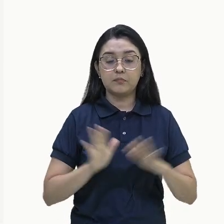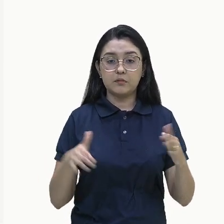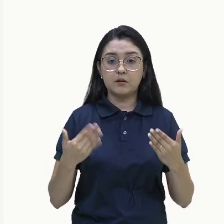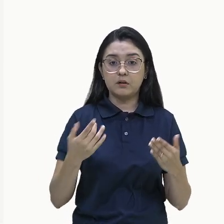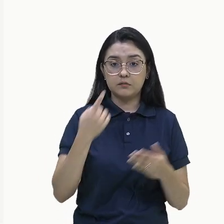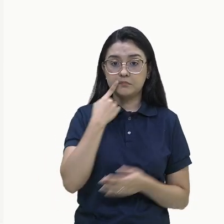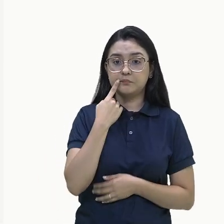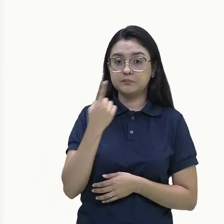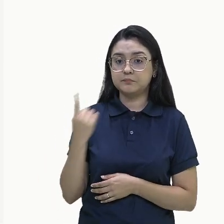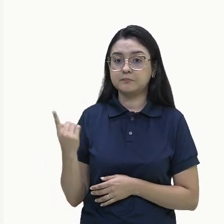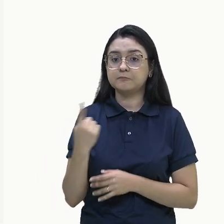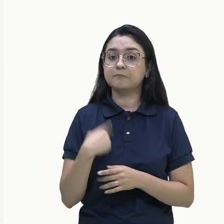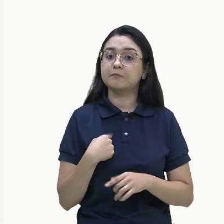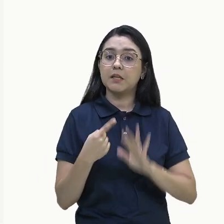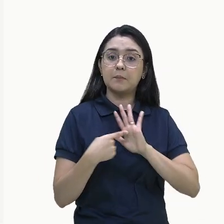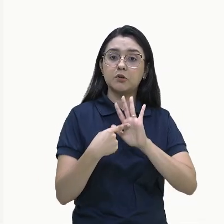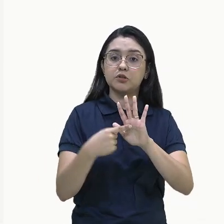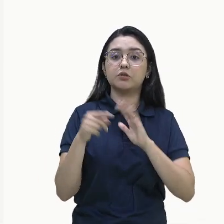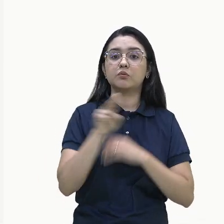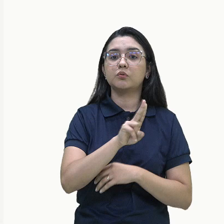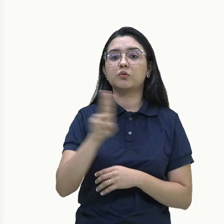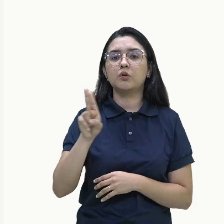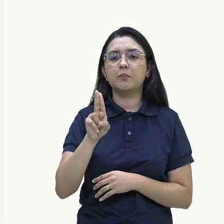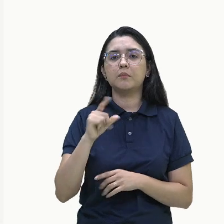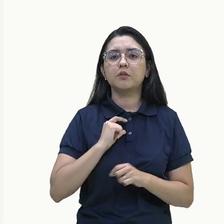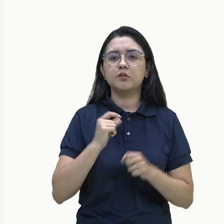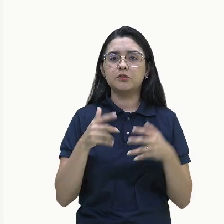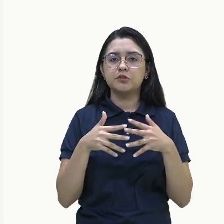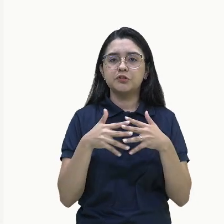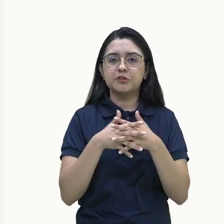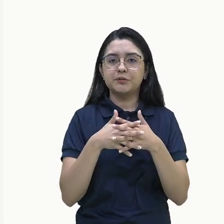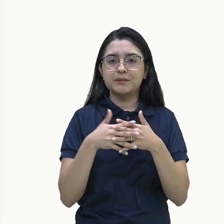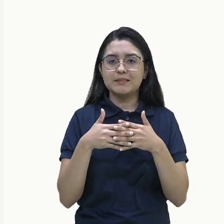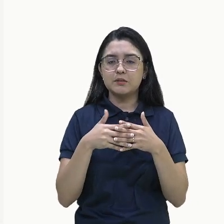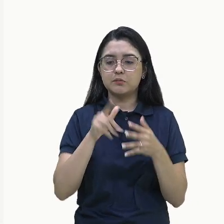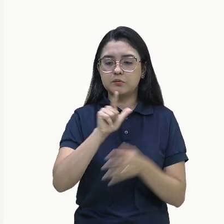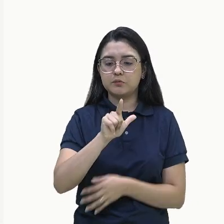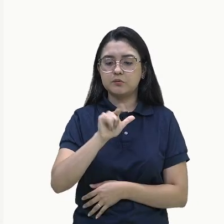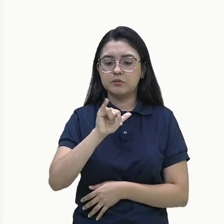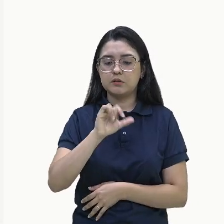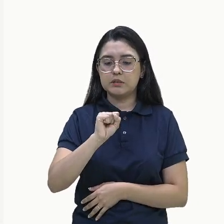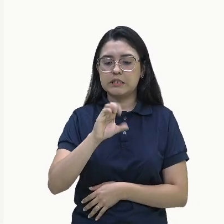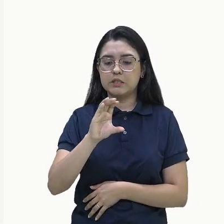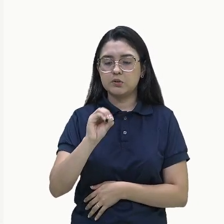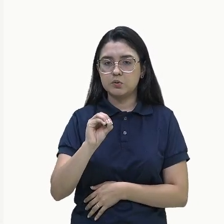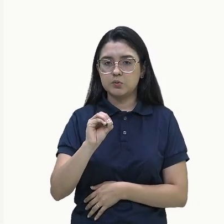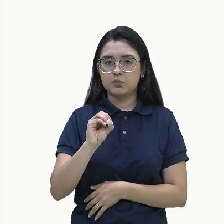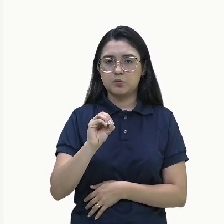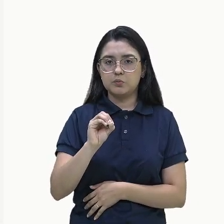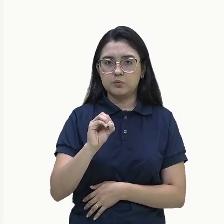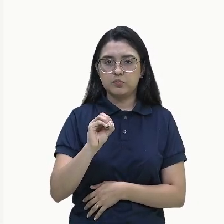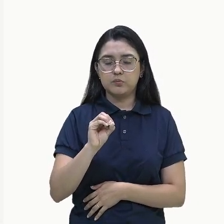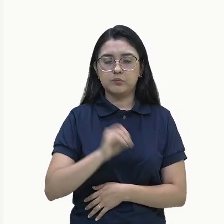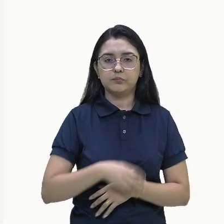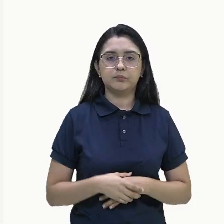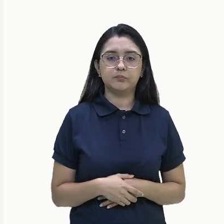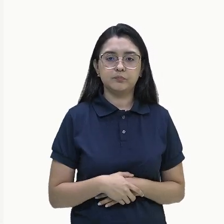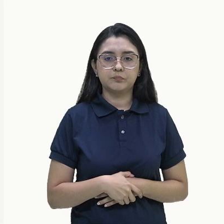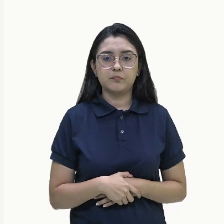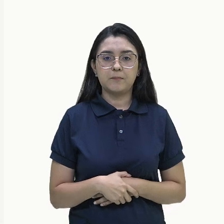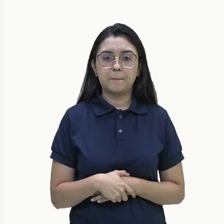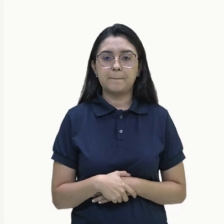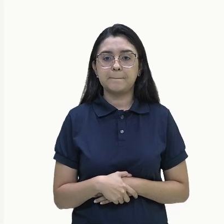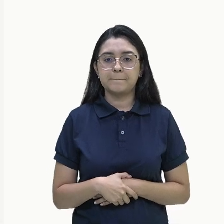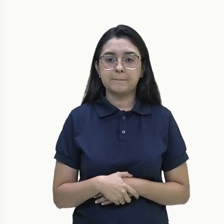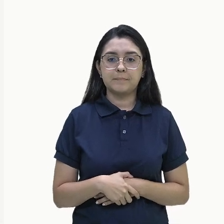já tem essa denominação aqui, ó, de tecido liso, tecido muscular liso. E